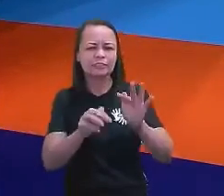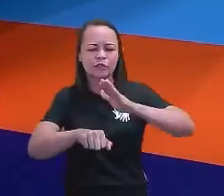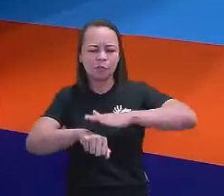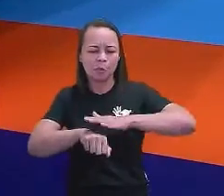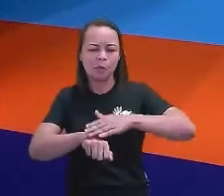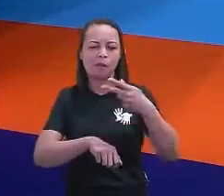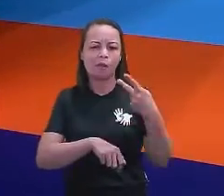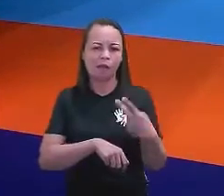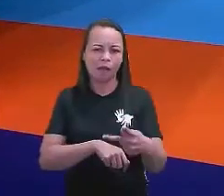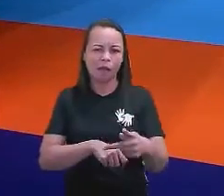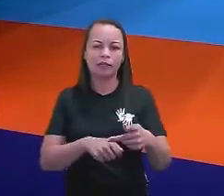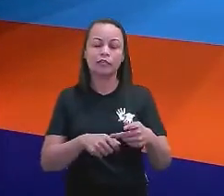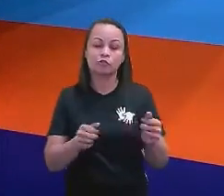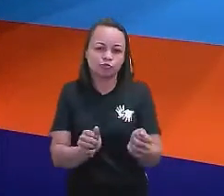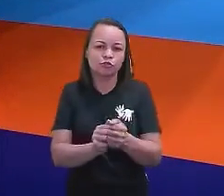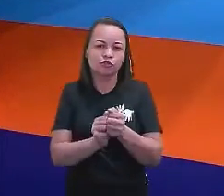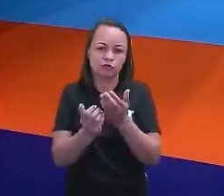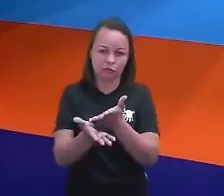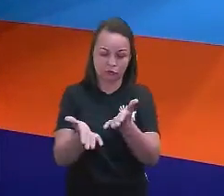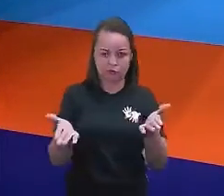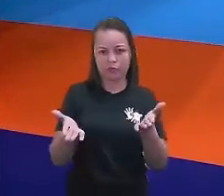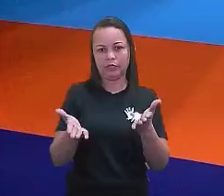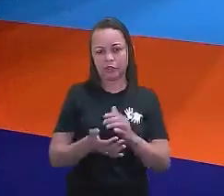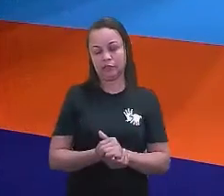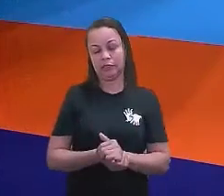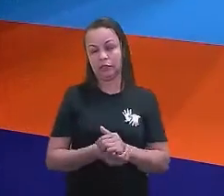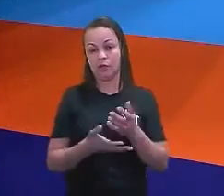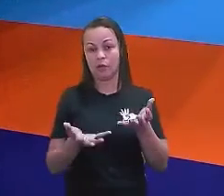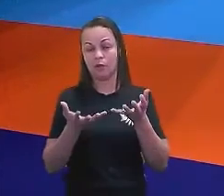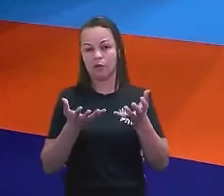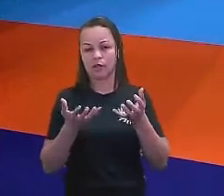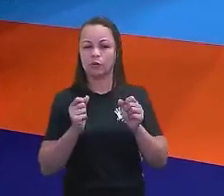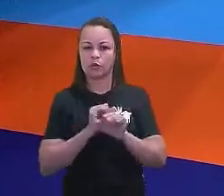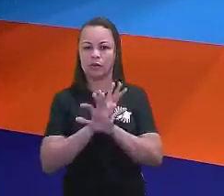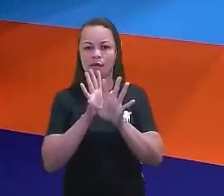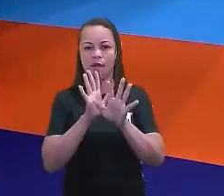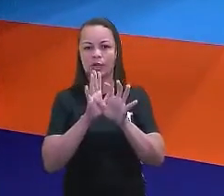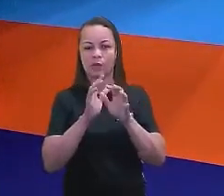com você. Claro, eu não podia deixar de registrar aqui o meu agradecimento à produção,